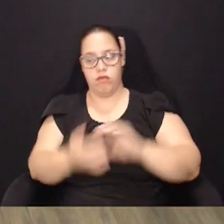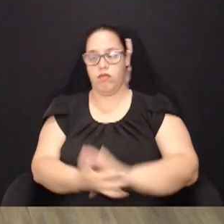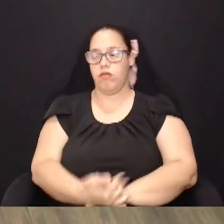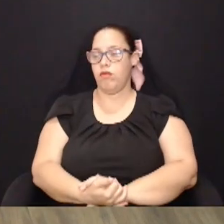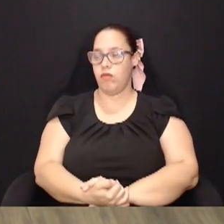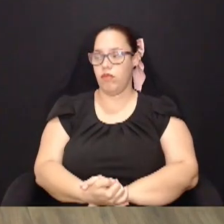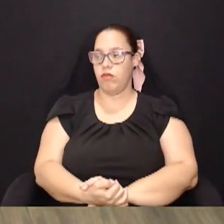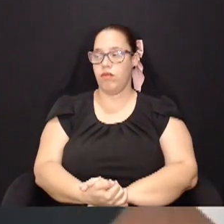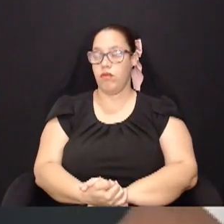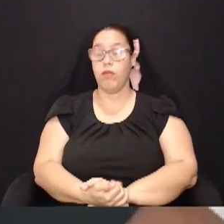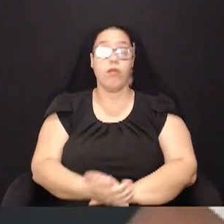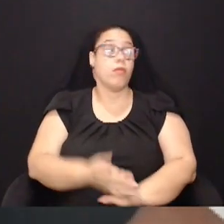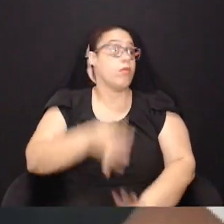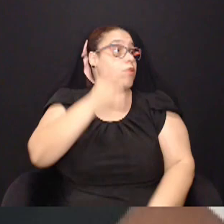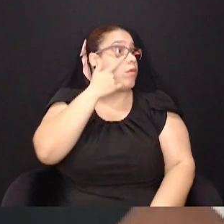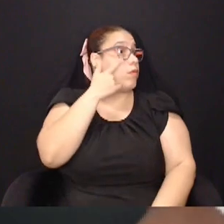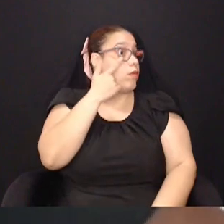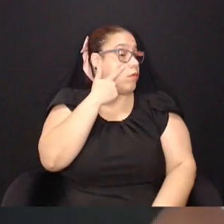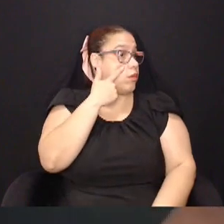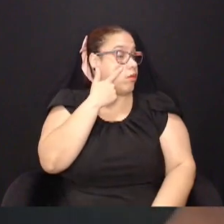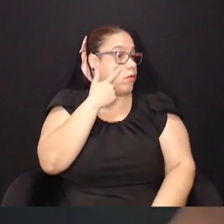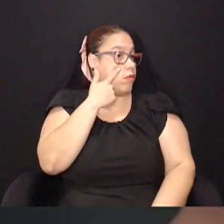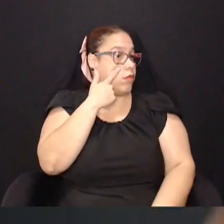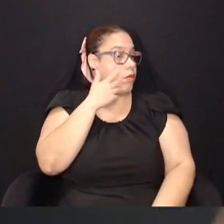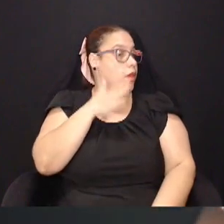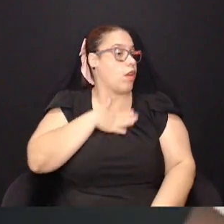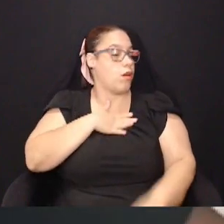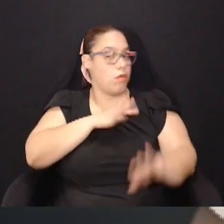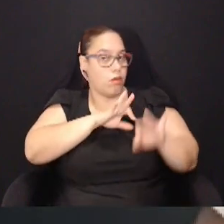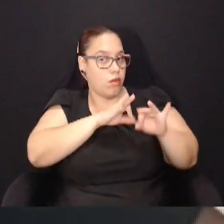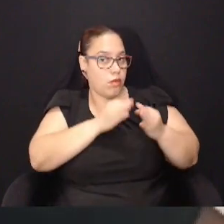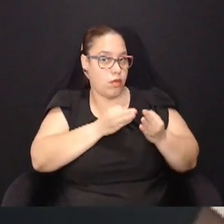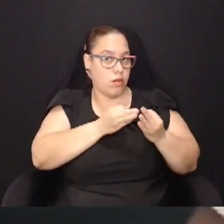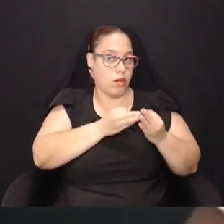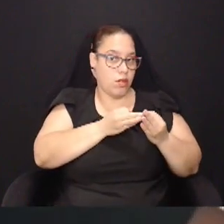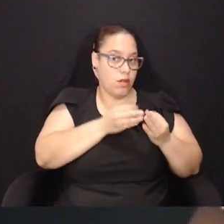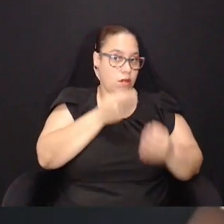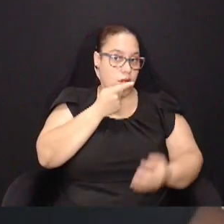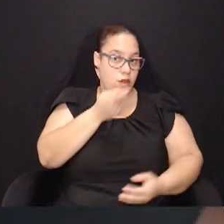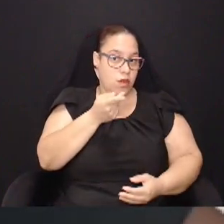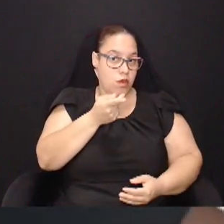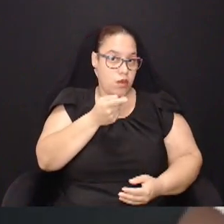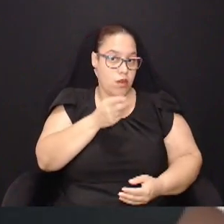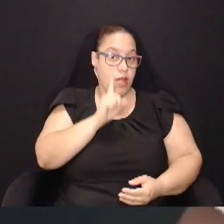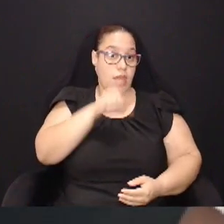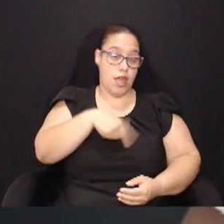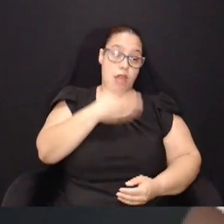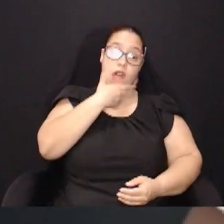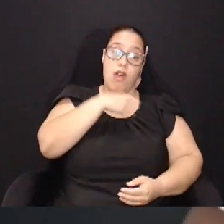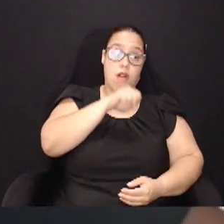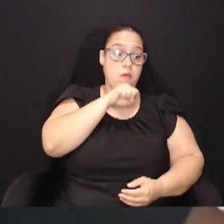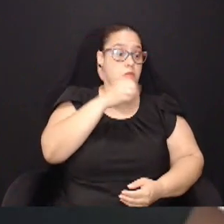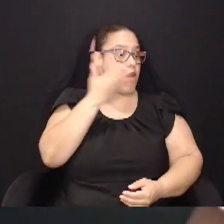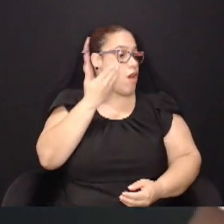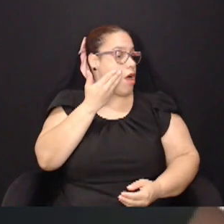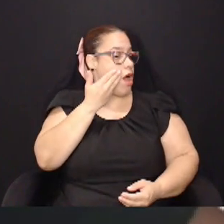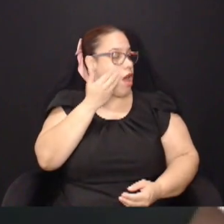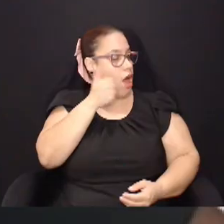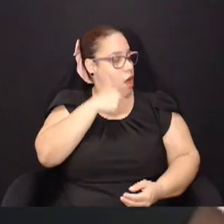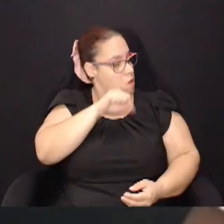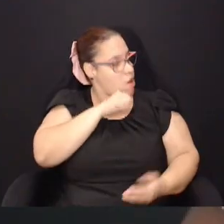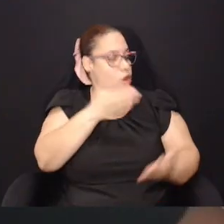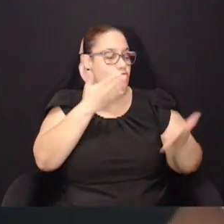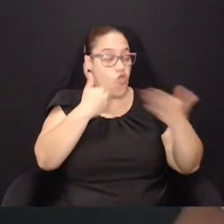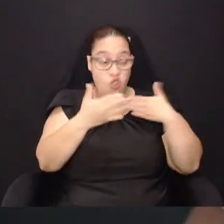Olha, a minha questão é muito simples. É como eu acabei de dizer atrás, é ser pai. É conversar muito com os filhos. Porque